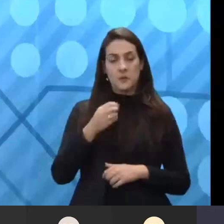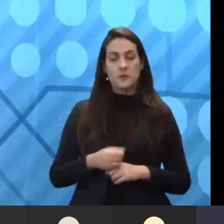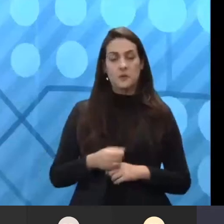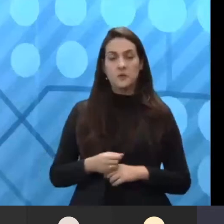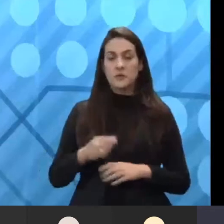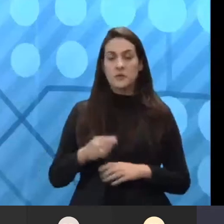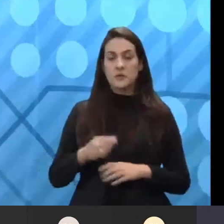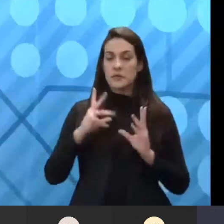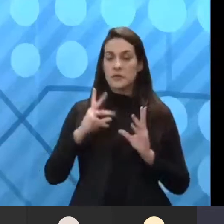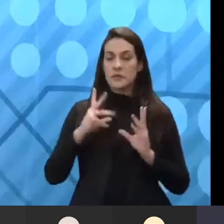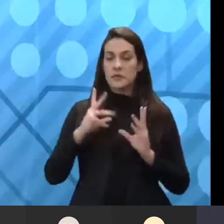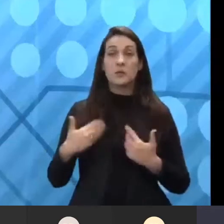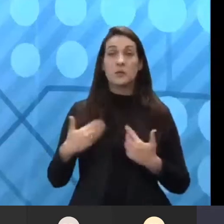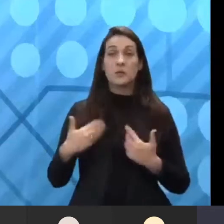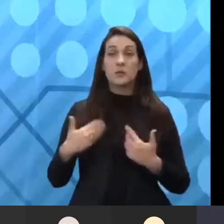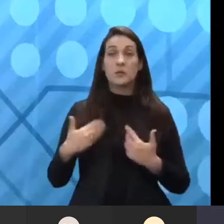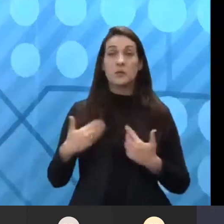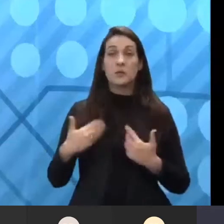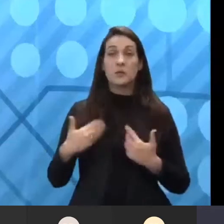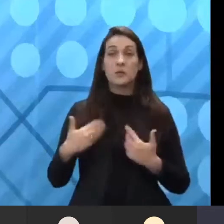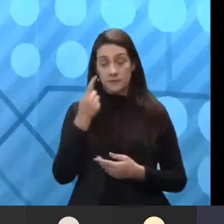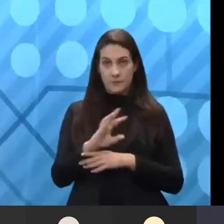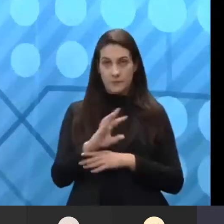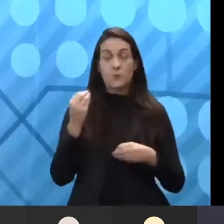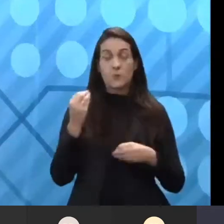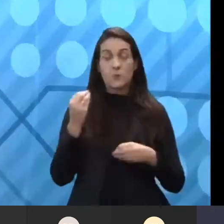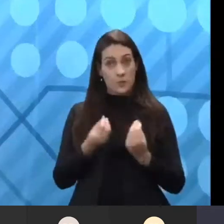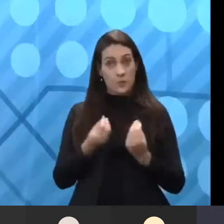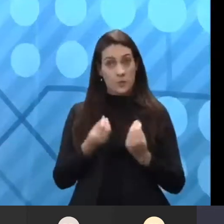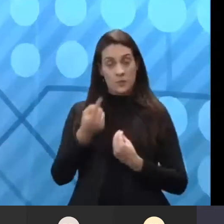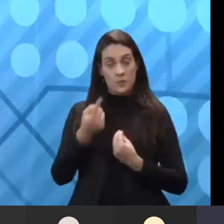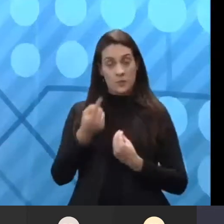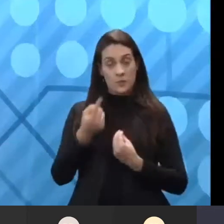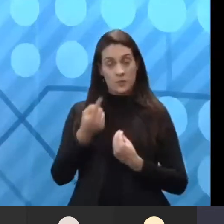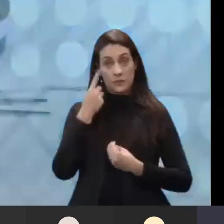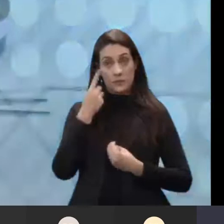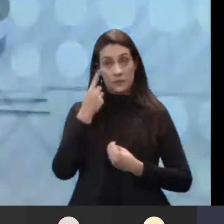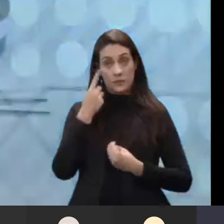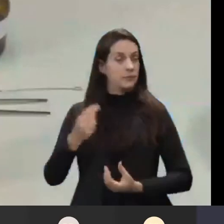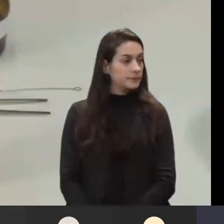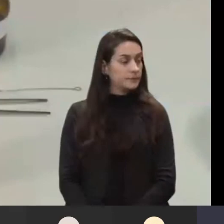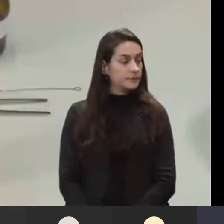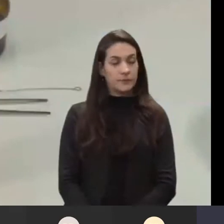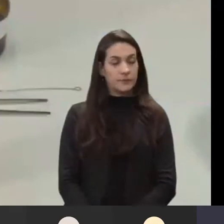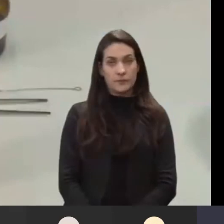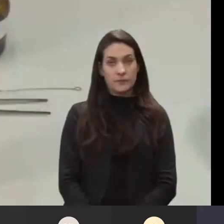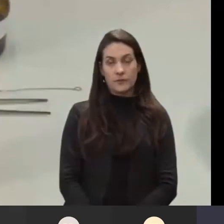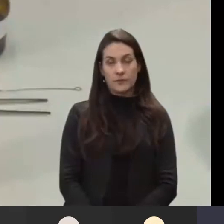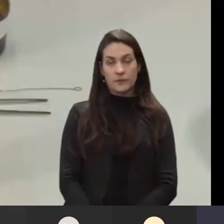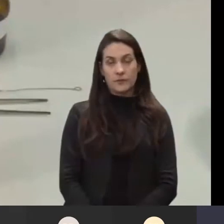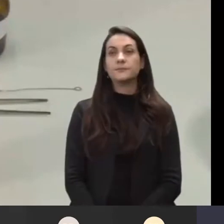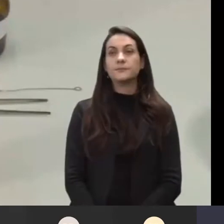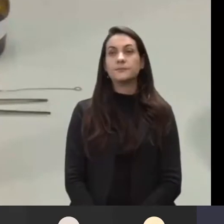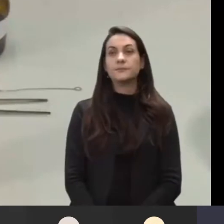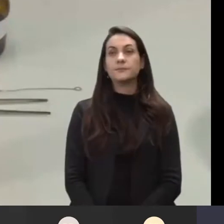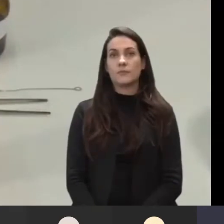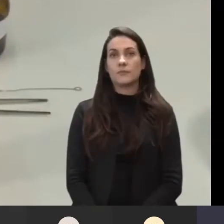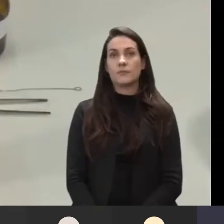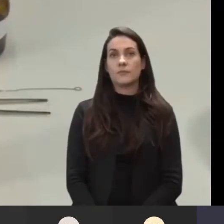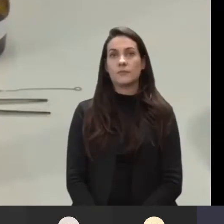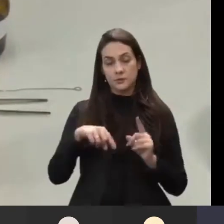solução desinfetante. Vamos ao vídeo para ilustrar como é feito esse procedimento. Então, ali nós temos